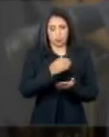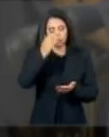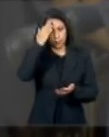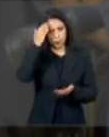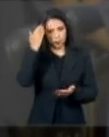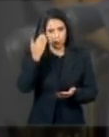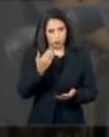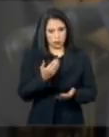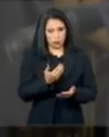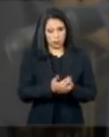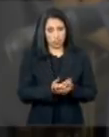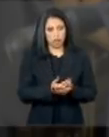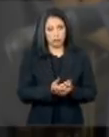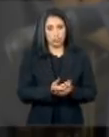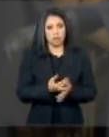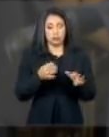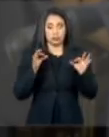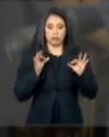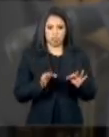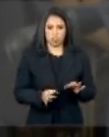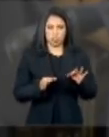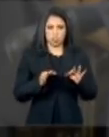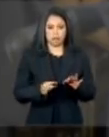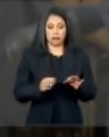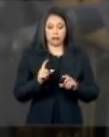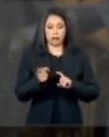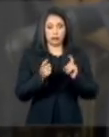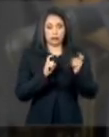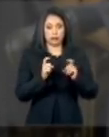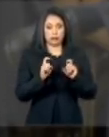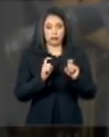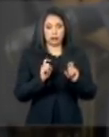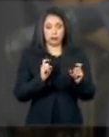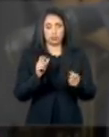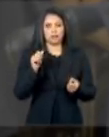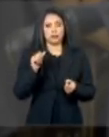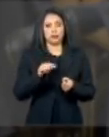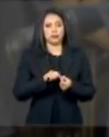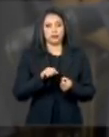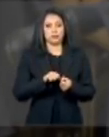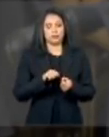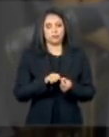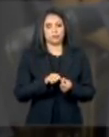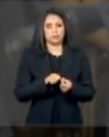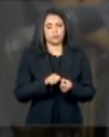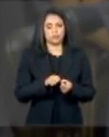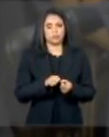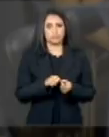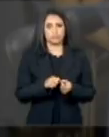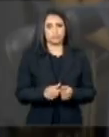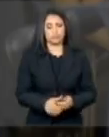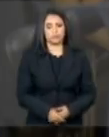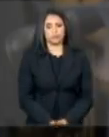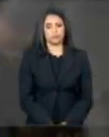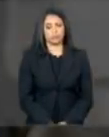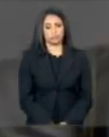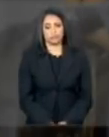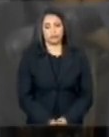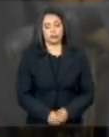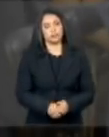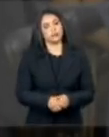indica advogado onde se encontra em tribunal é de manaus entra de frente para os meninos as praticadas pelo poder